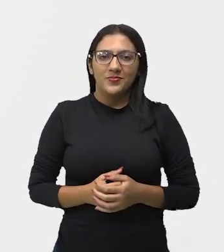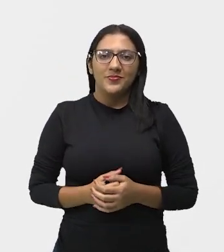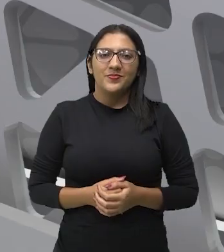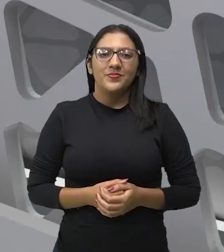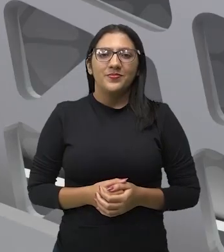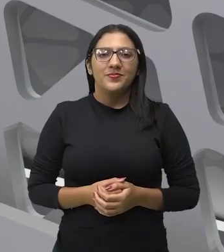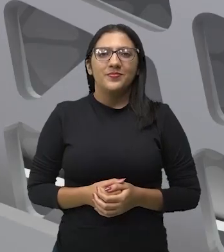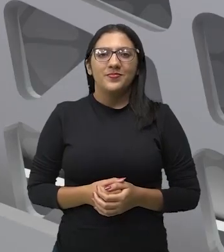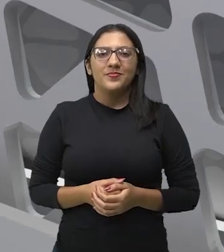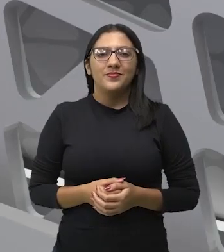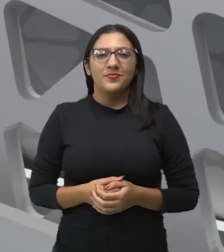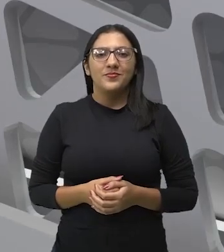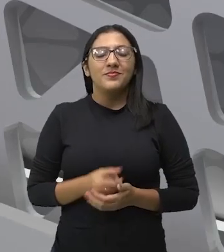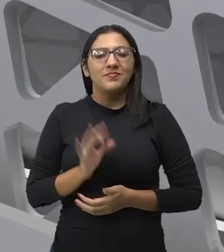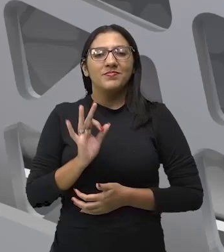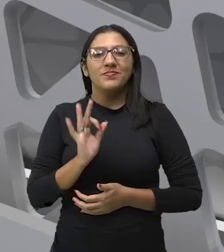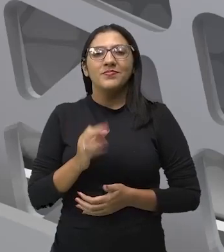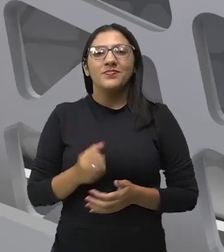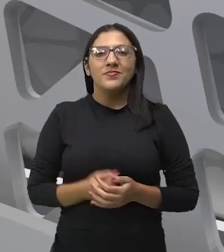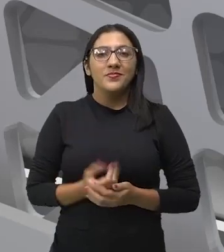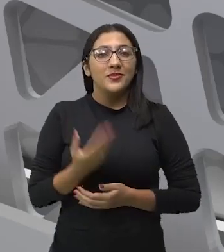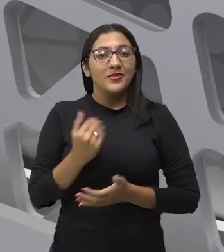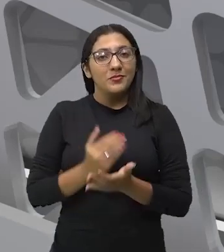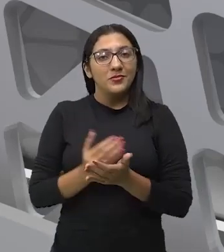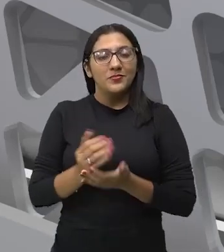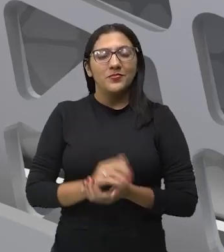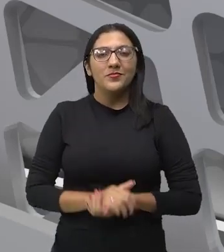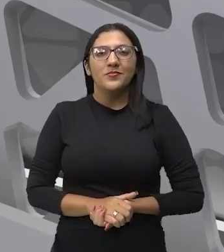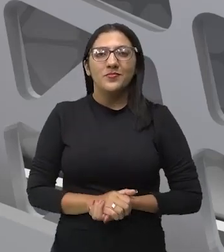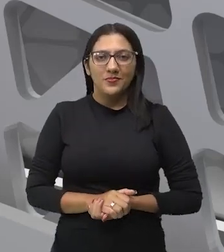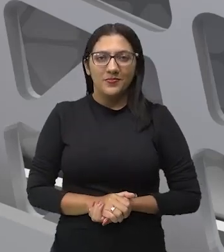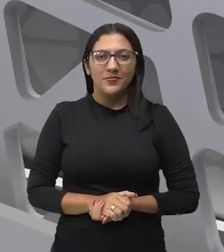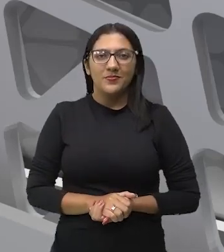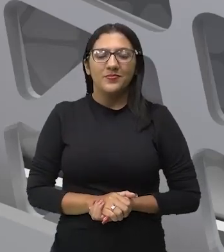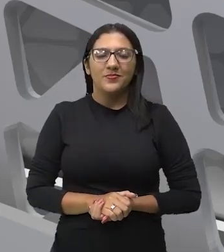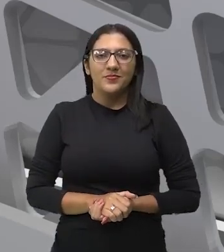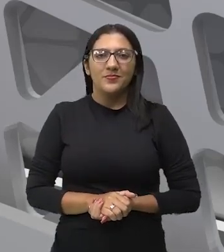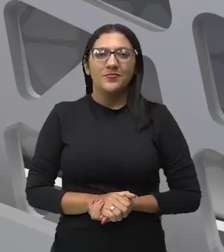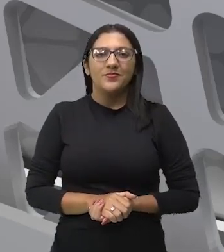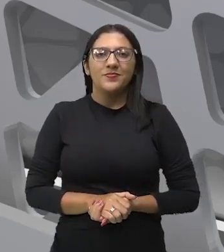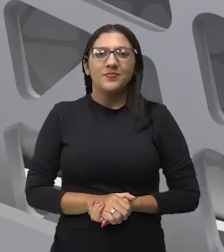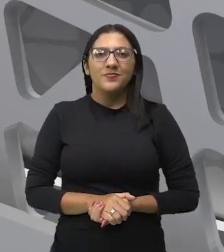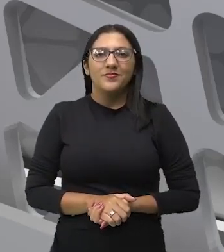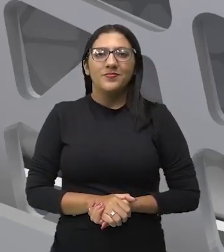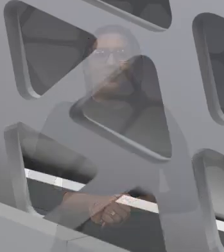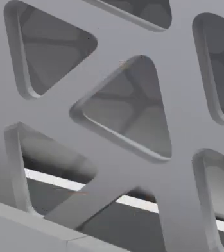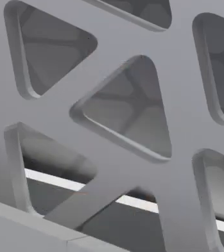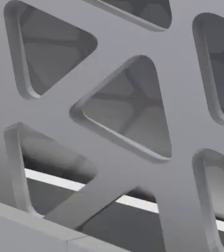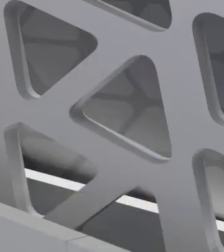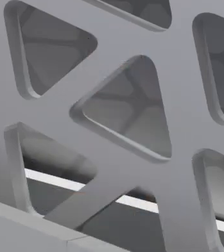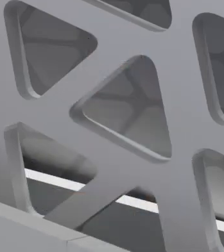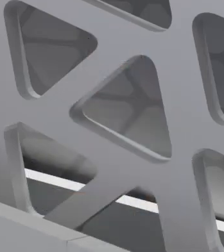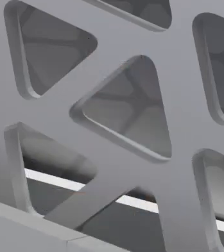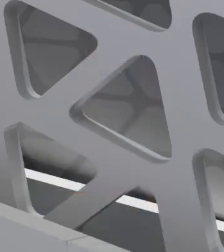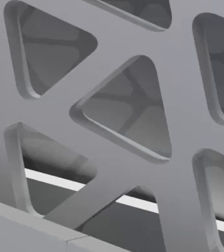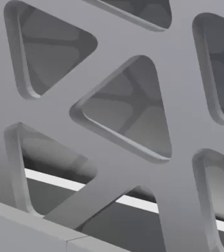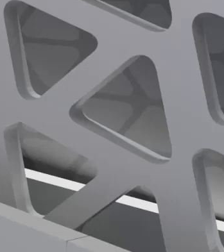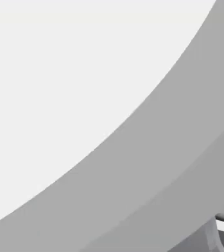avaliação. Muito bem, alunos, vem comigo. Vamos à nossa revisão e avaliação?